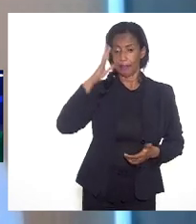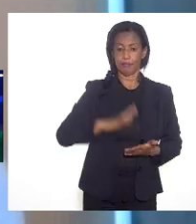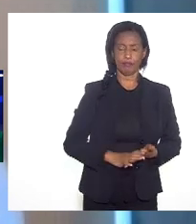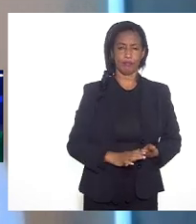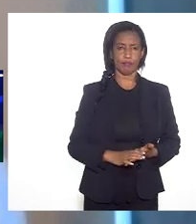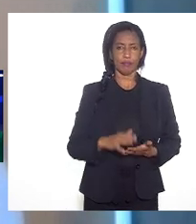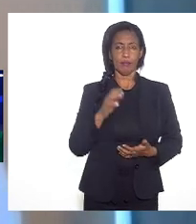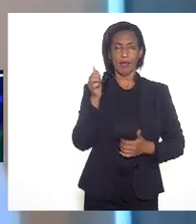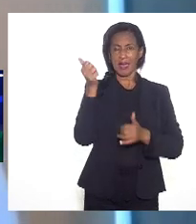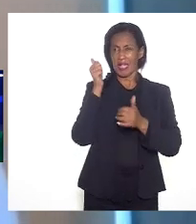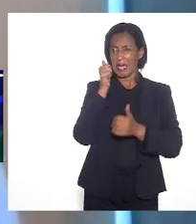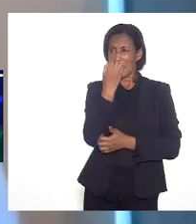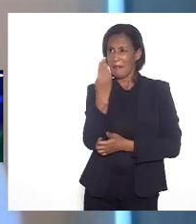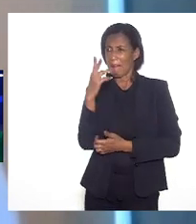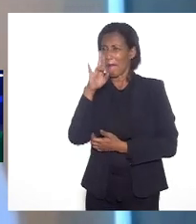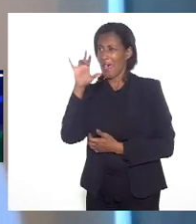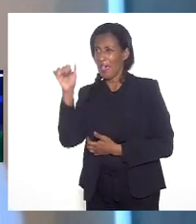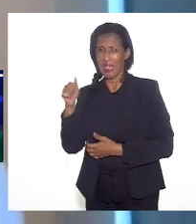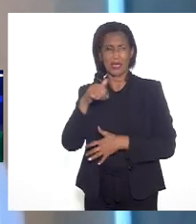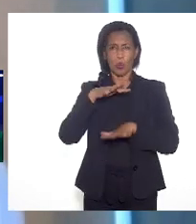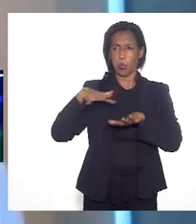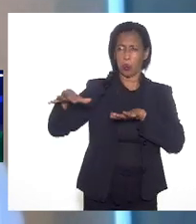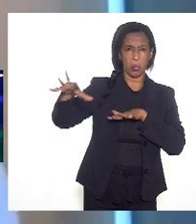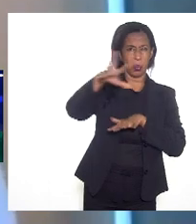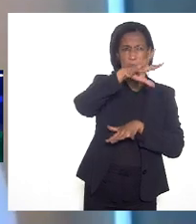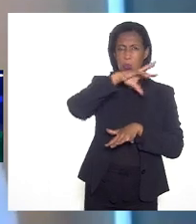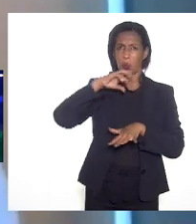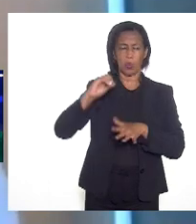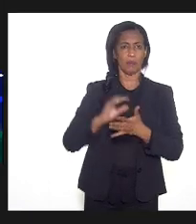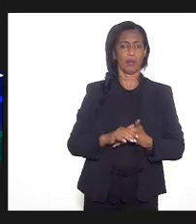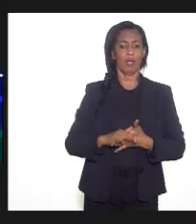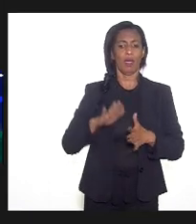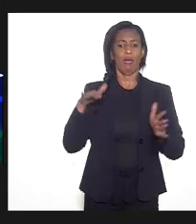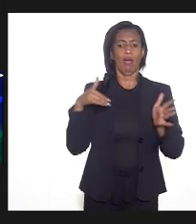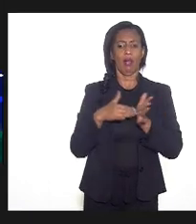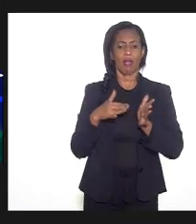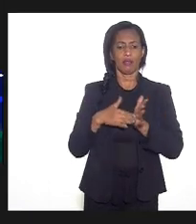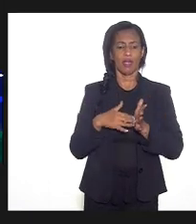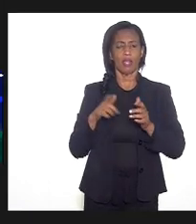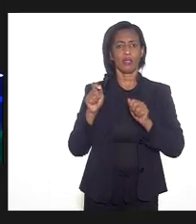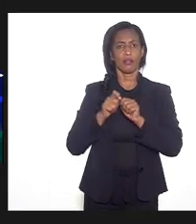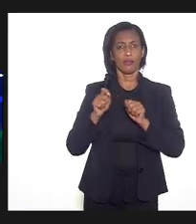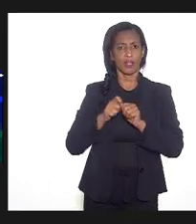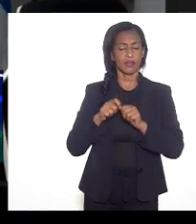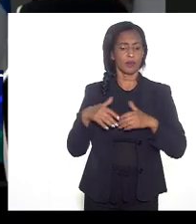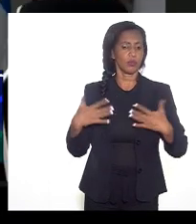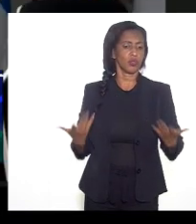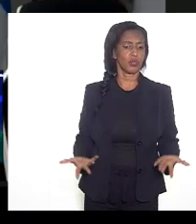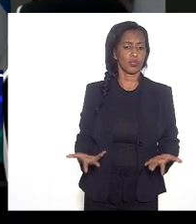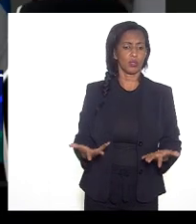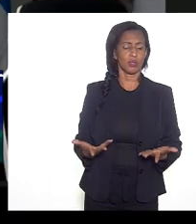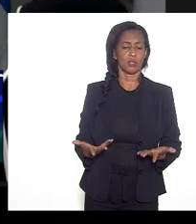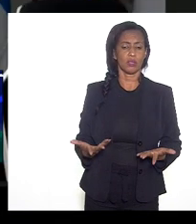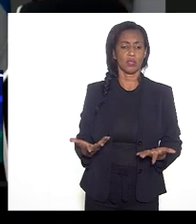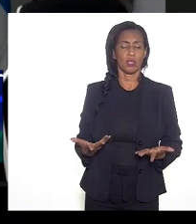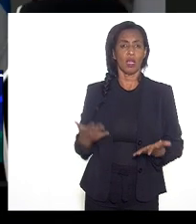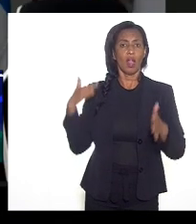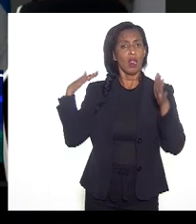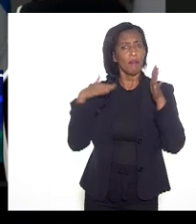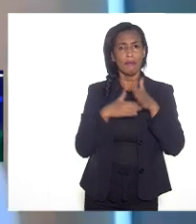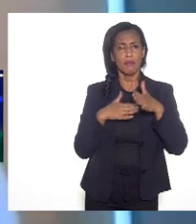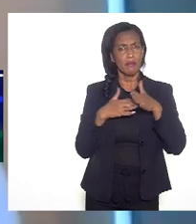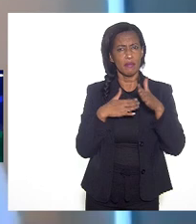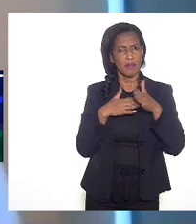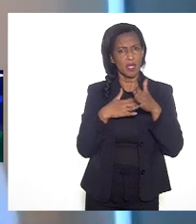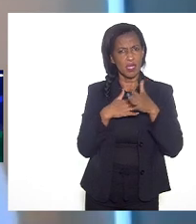em bares, enfim, em todos os lugares, até que façamos algo que coloque limites